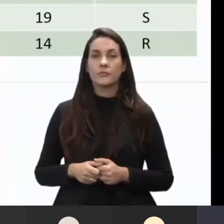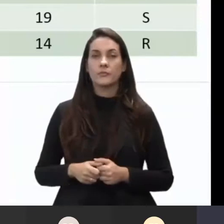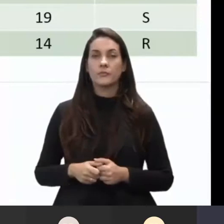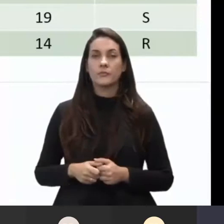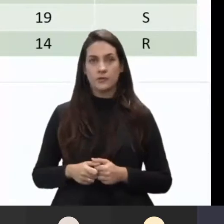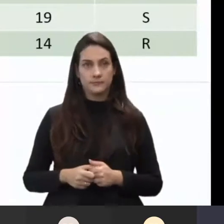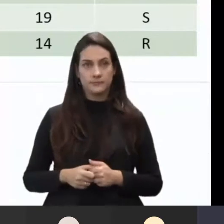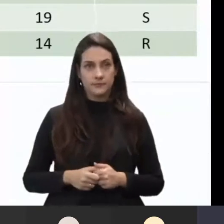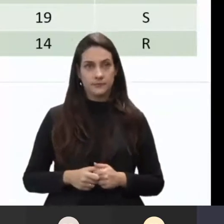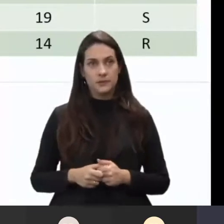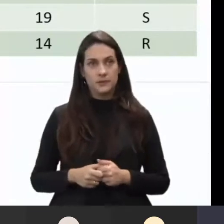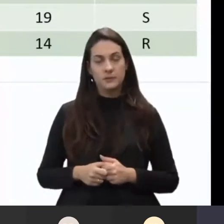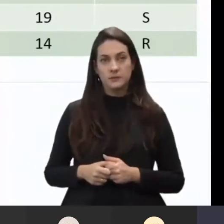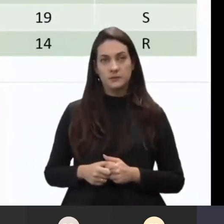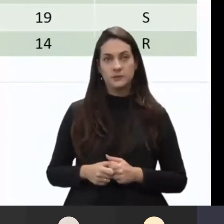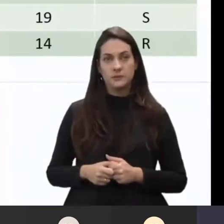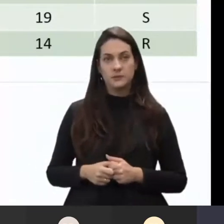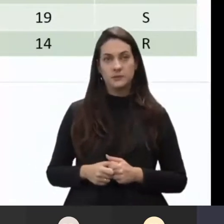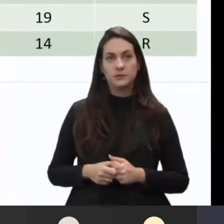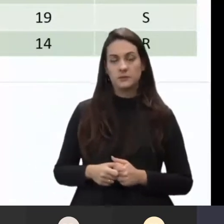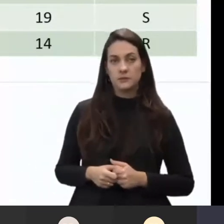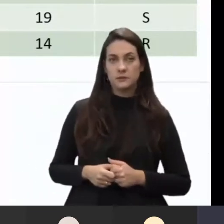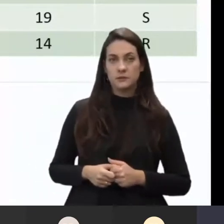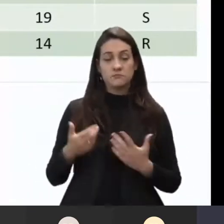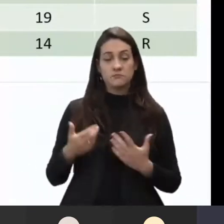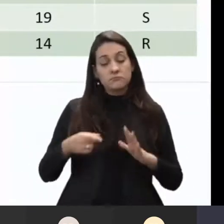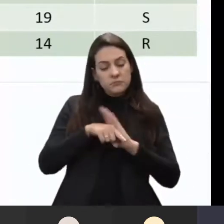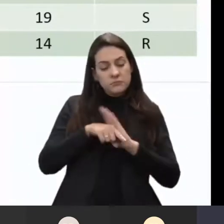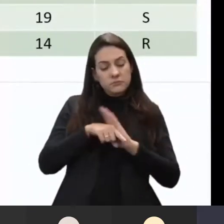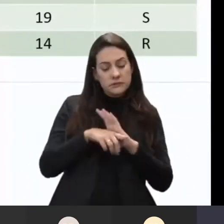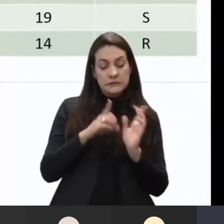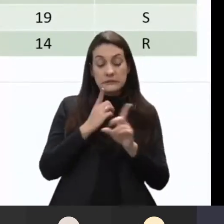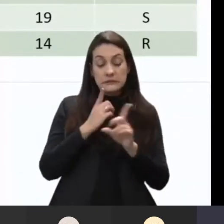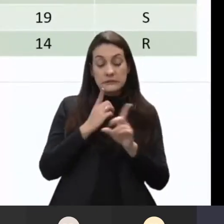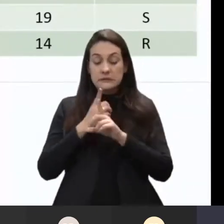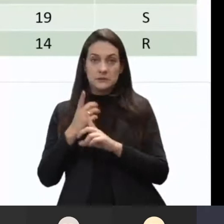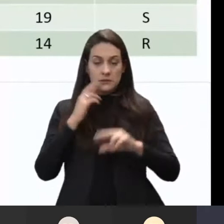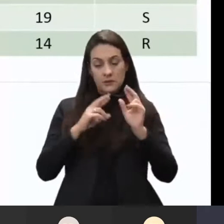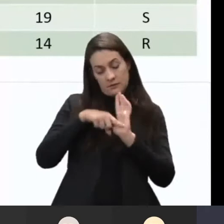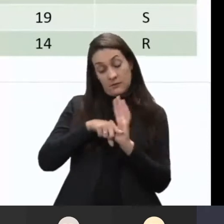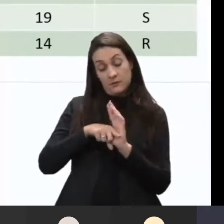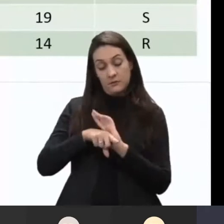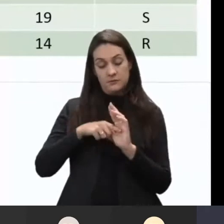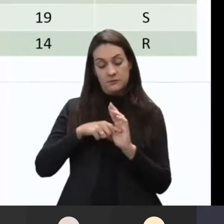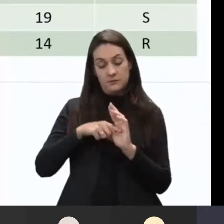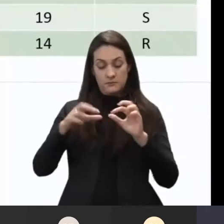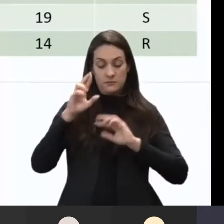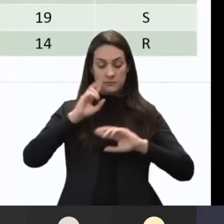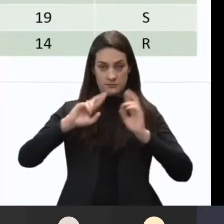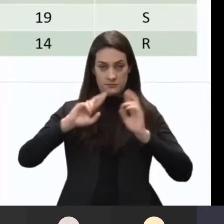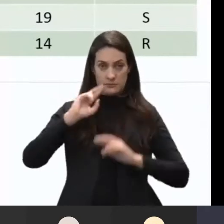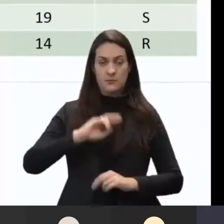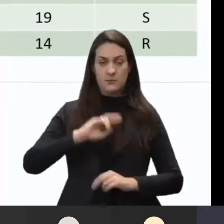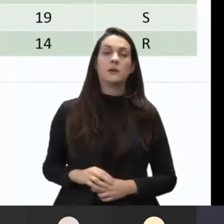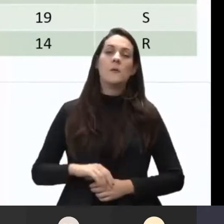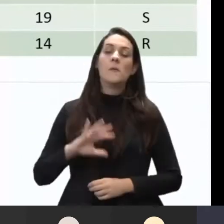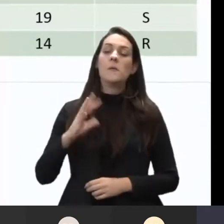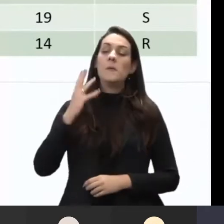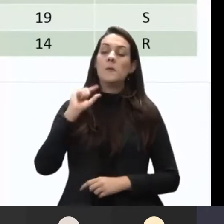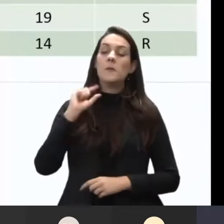Então, basicamente, você vai analisar esse resultado e ver o que aconteceu ali